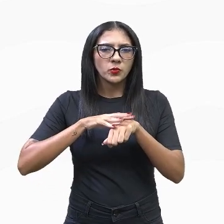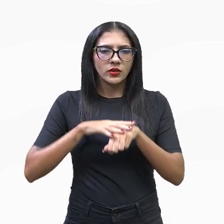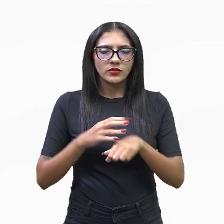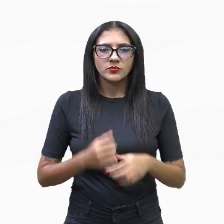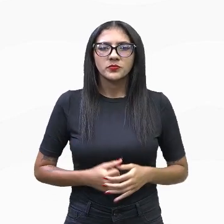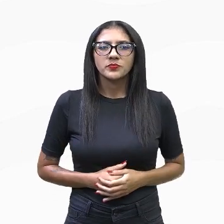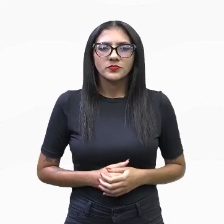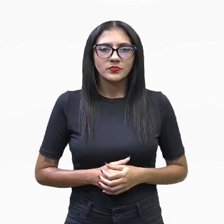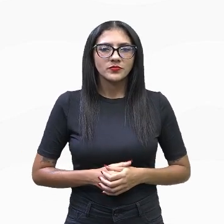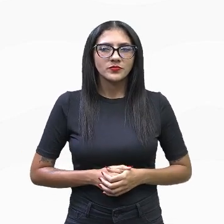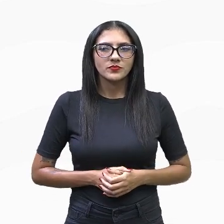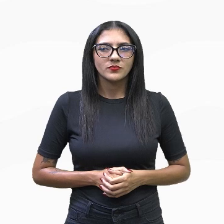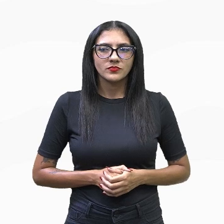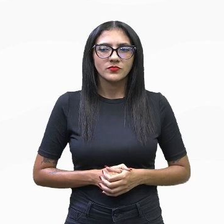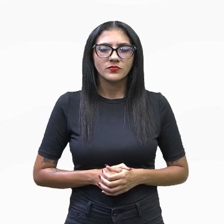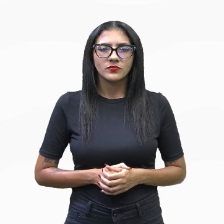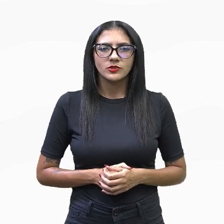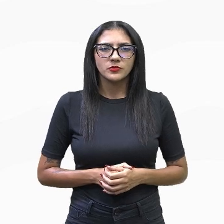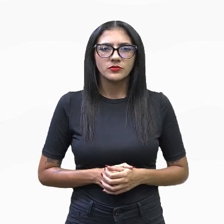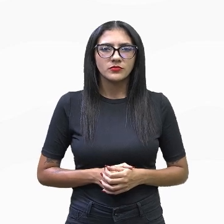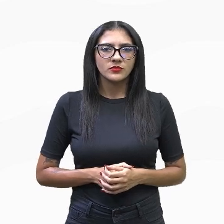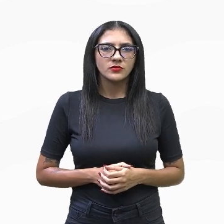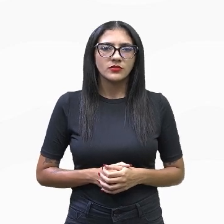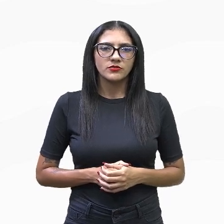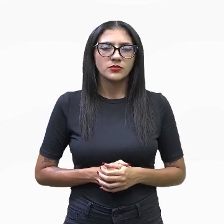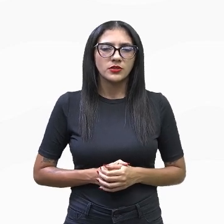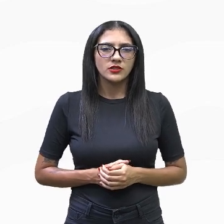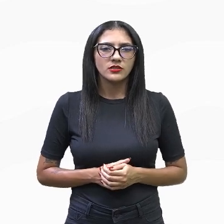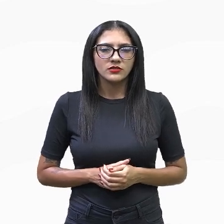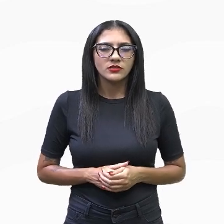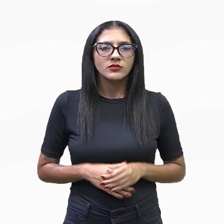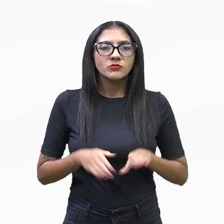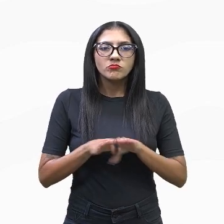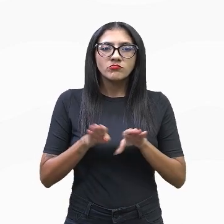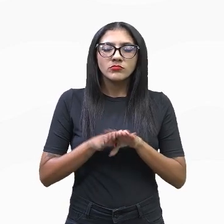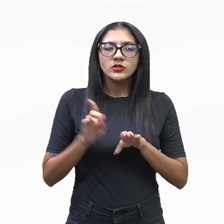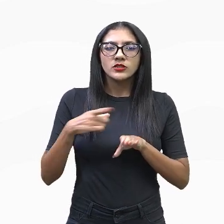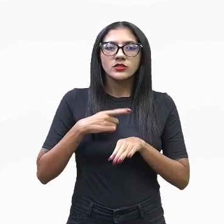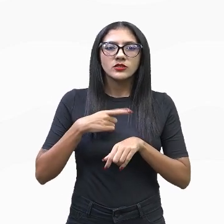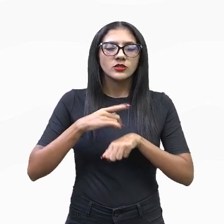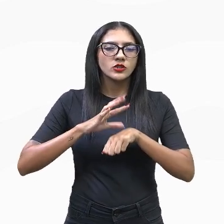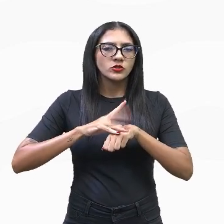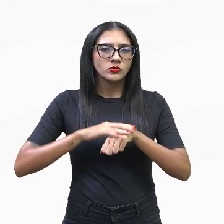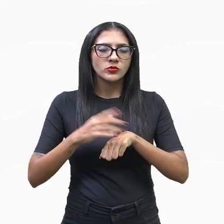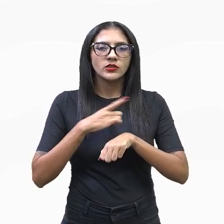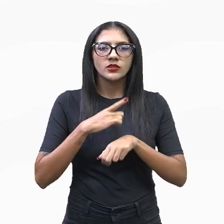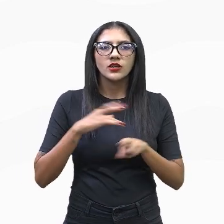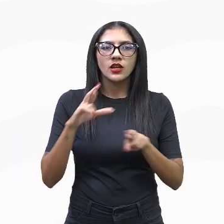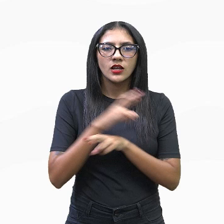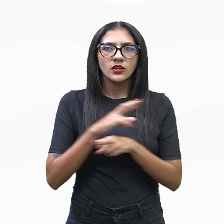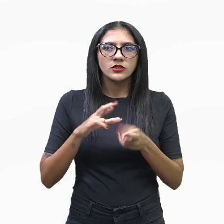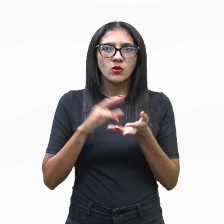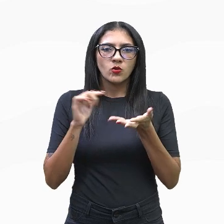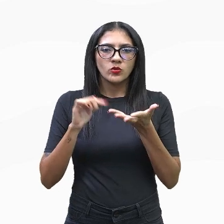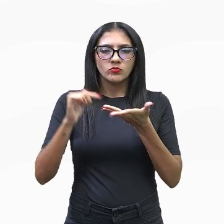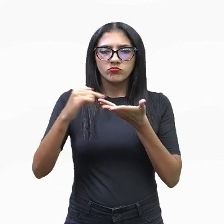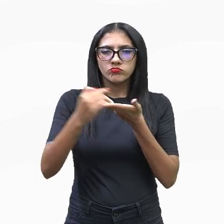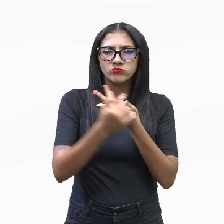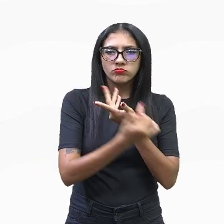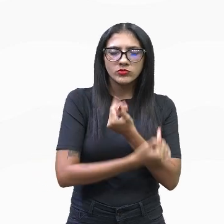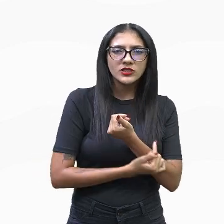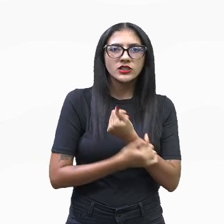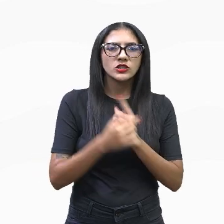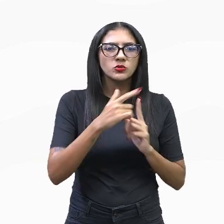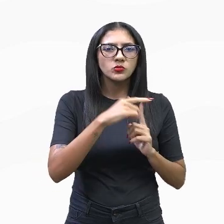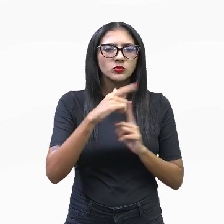DCNTs. Vamos lá, então? As doenças crônicas não transmissíveis incluem 5 grupos de doenças de